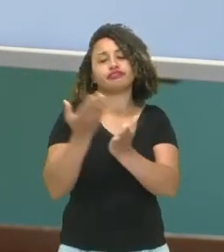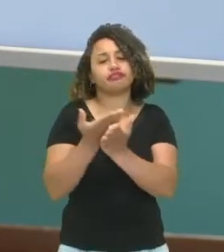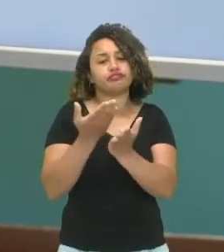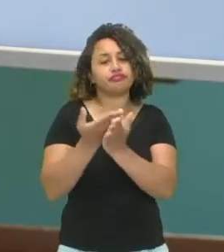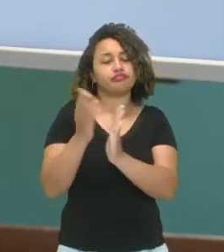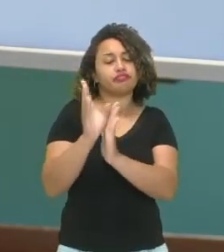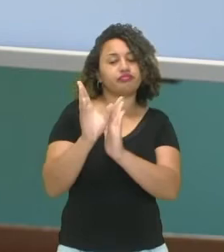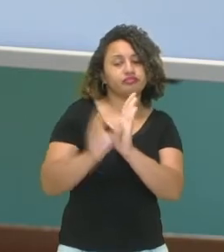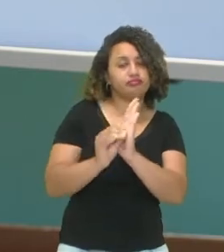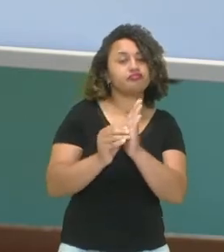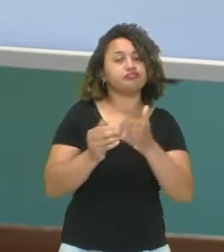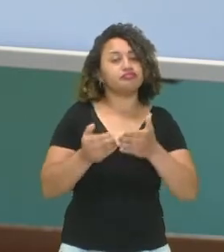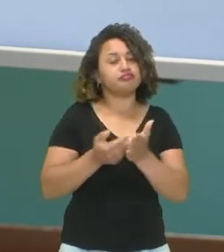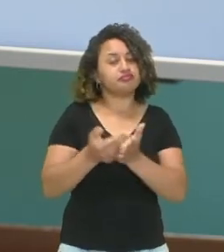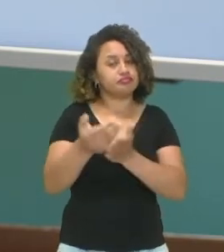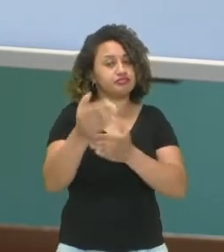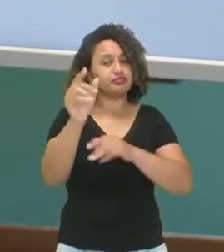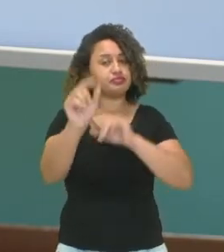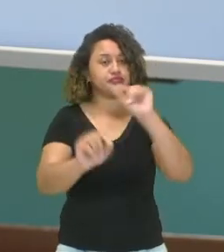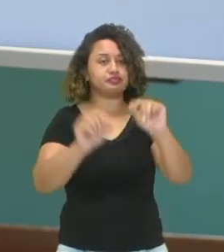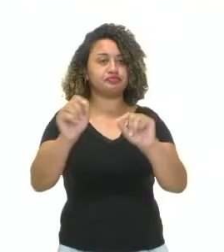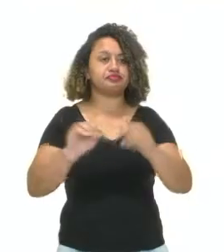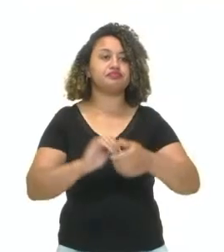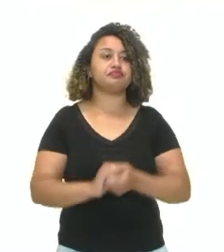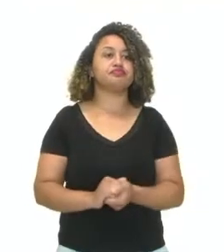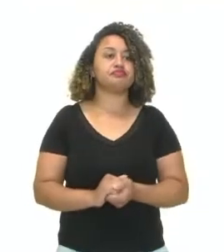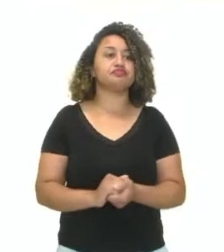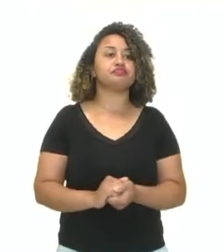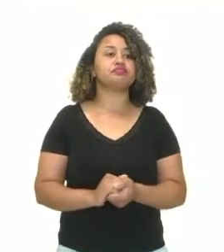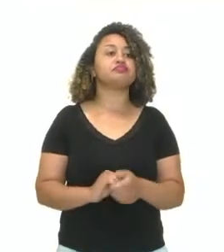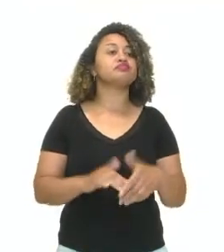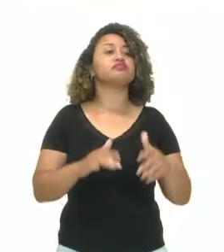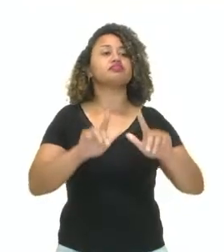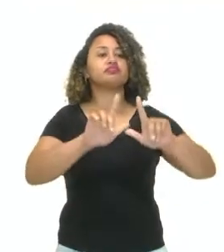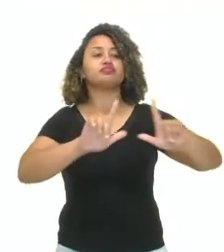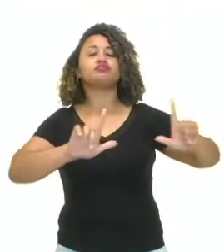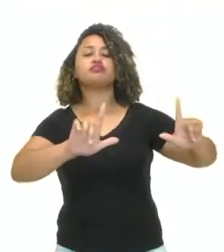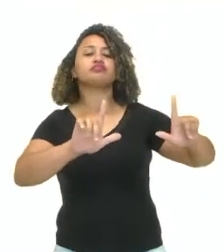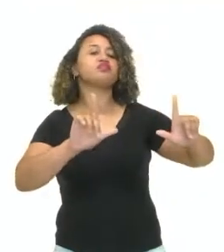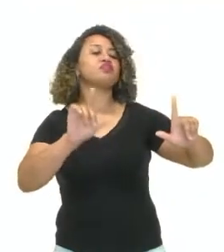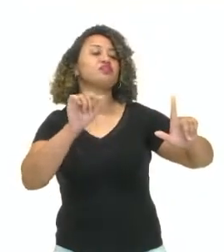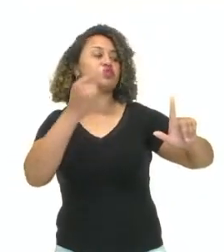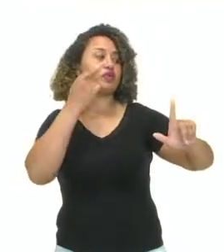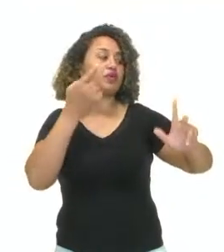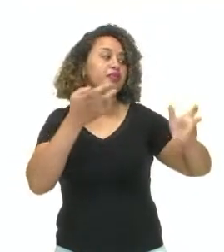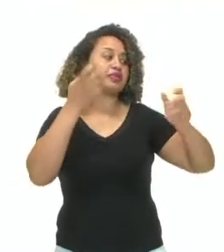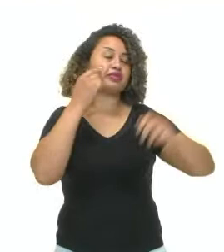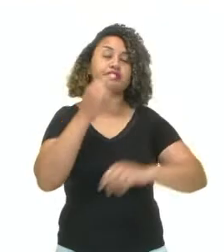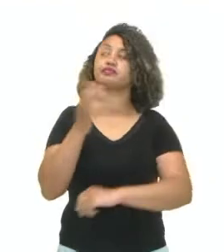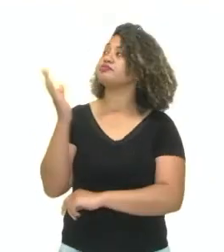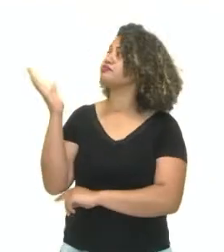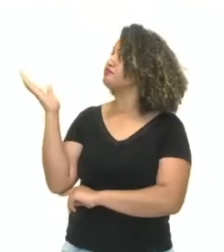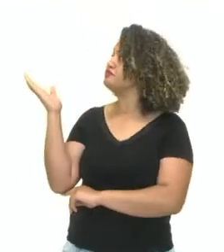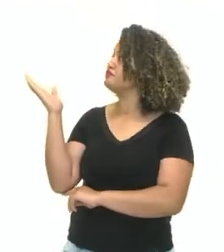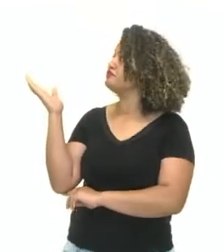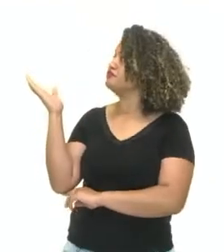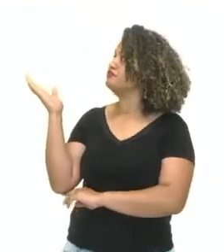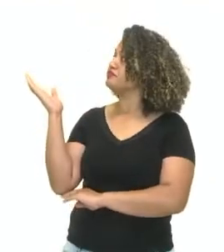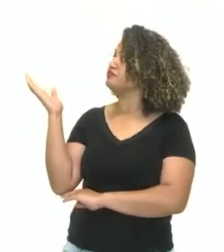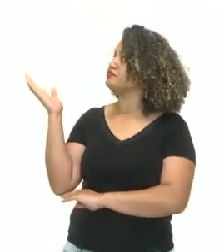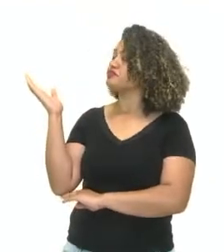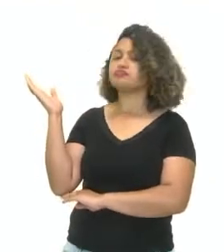nos trilhos da nossa aula. A obra ao lado, né, o que ela passa para você? Né? O que você